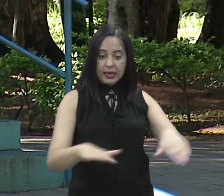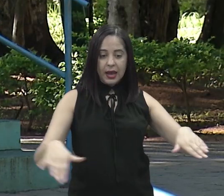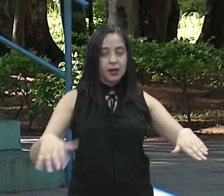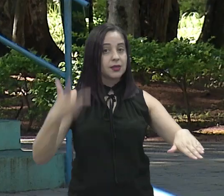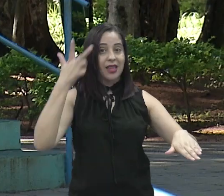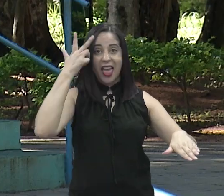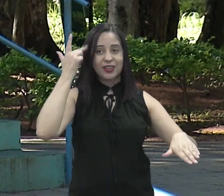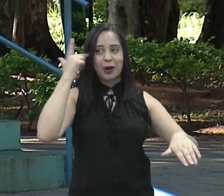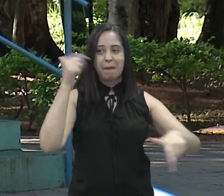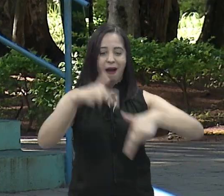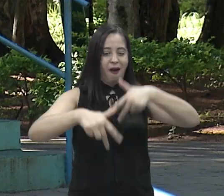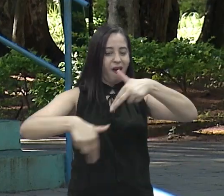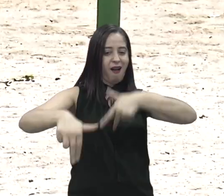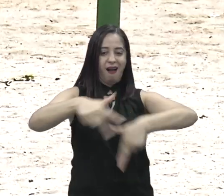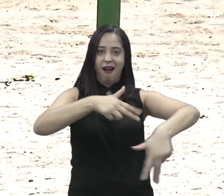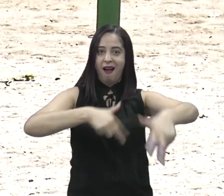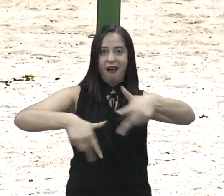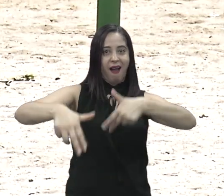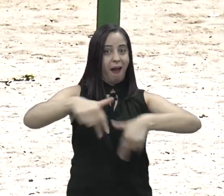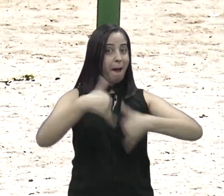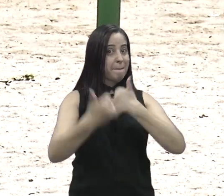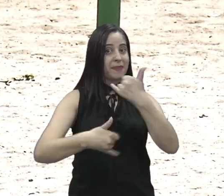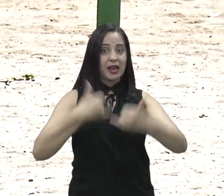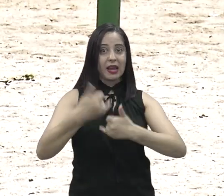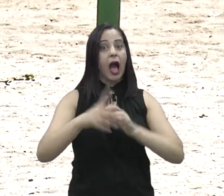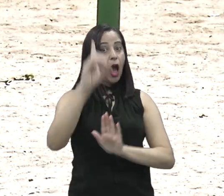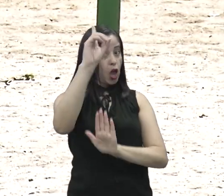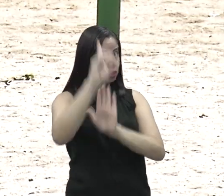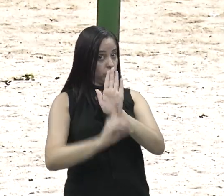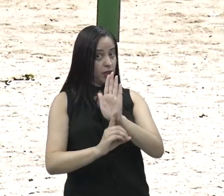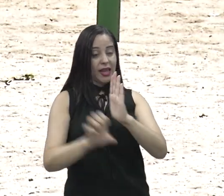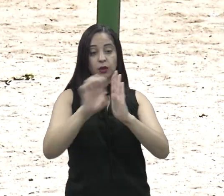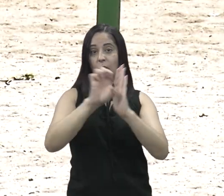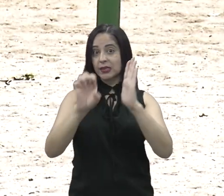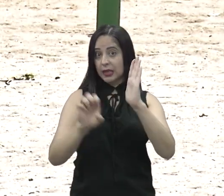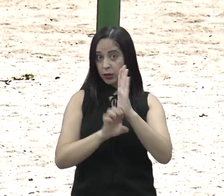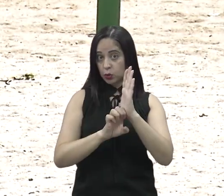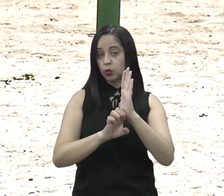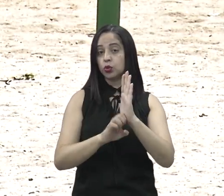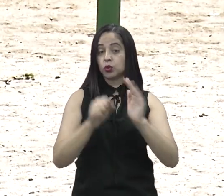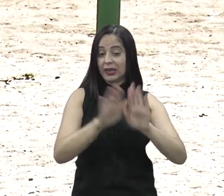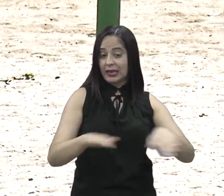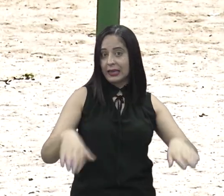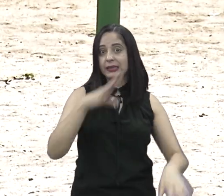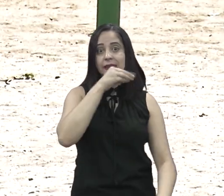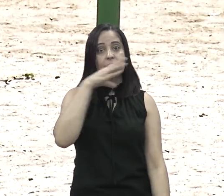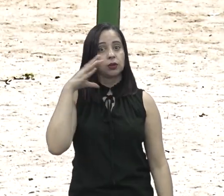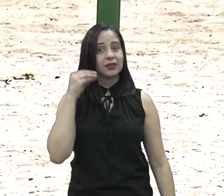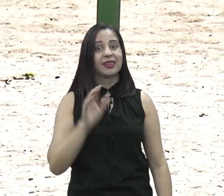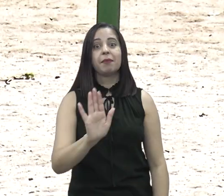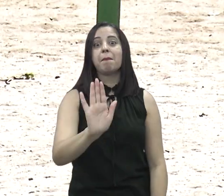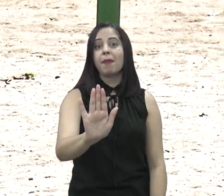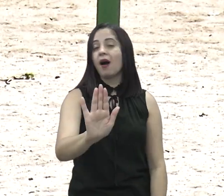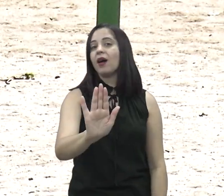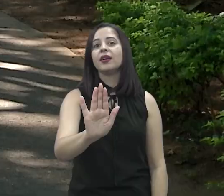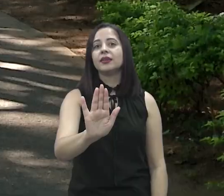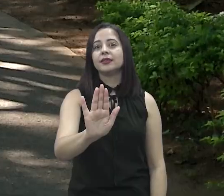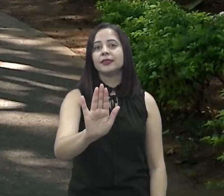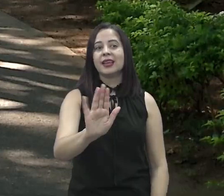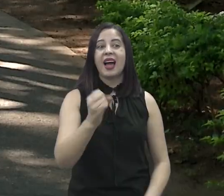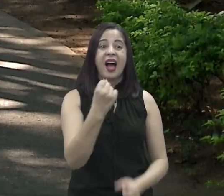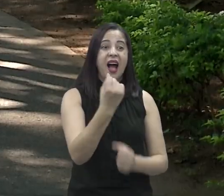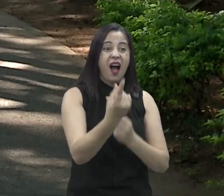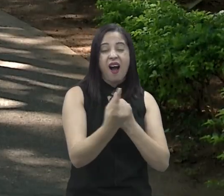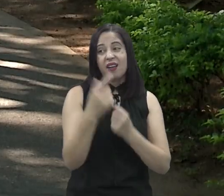toda criança brincar. Inclusive, é um direito assegurado pelo Estatuto da Criança e do Adolescente. No